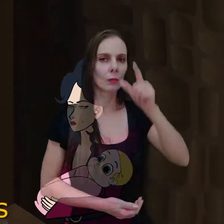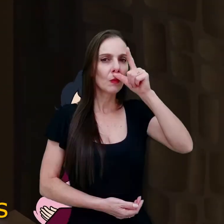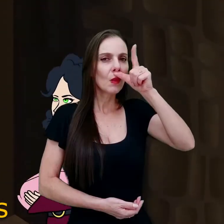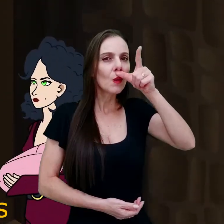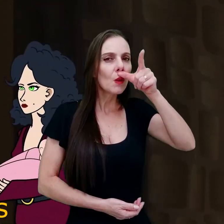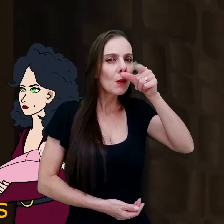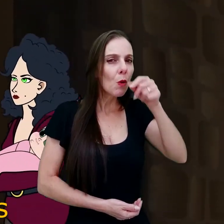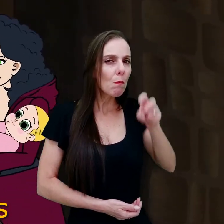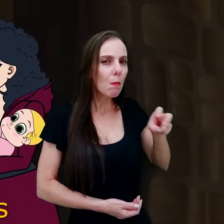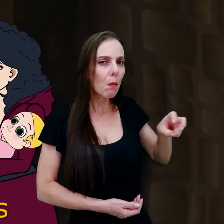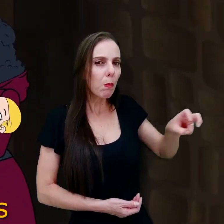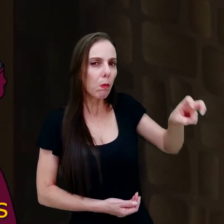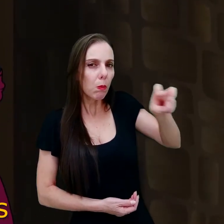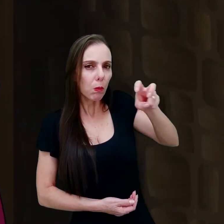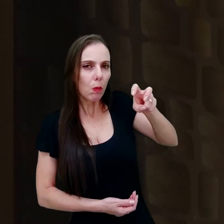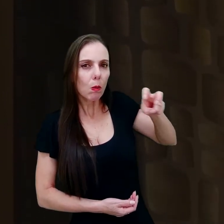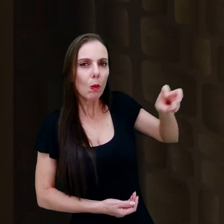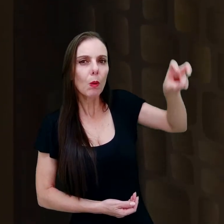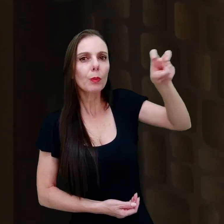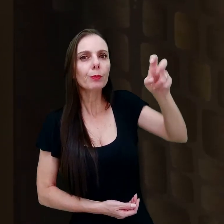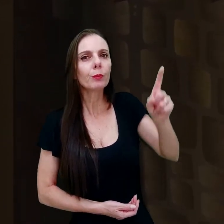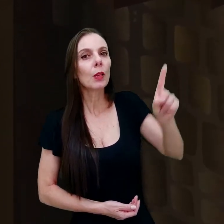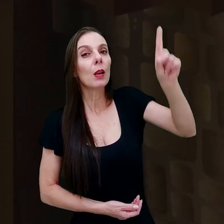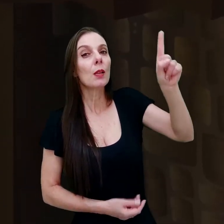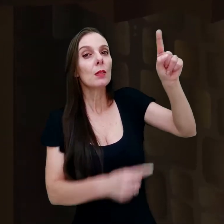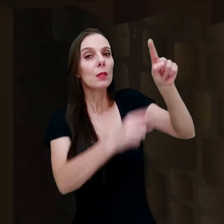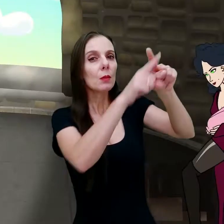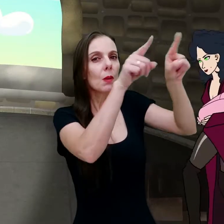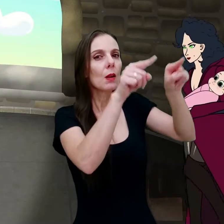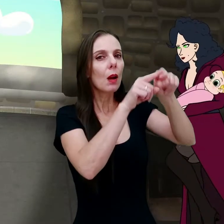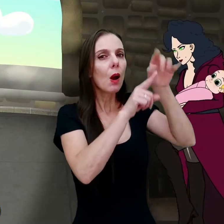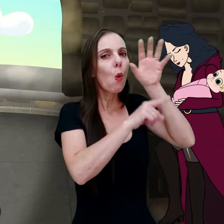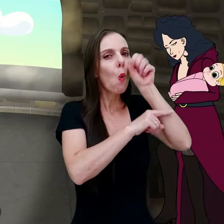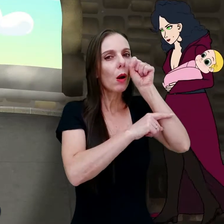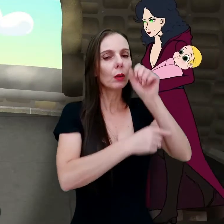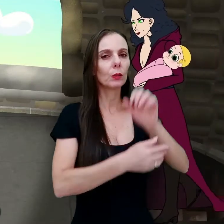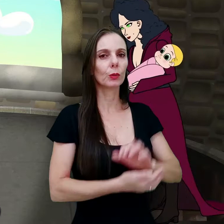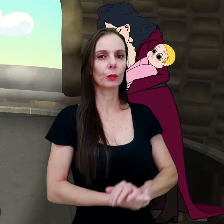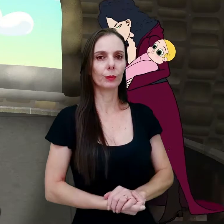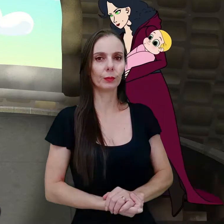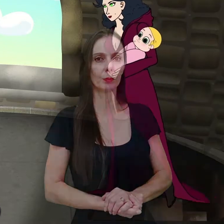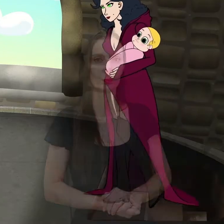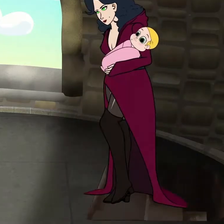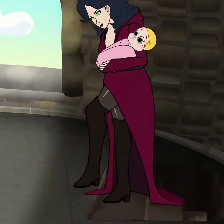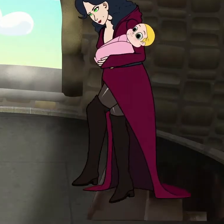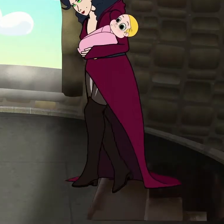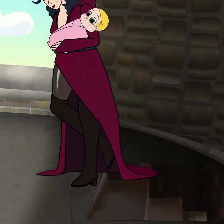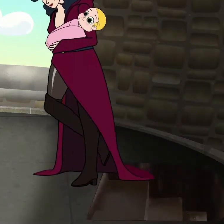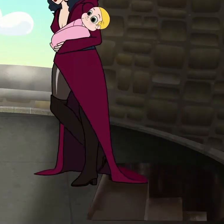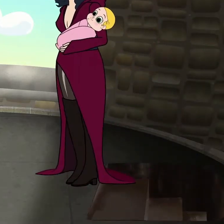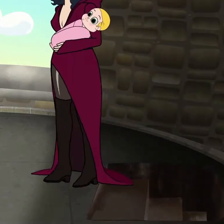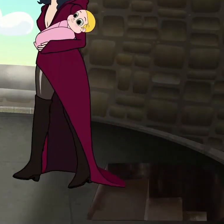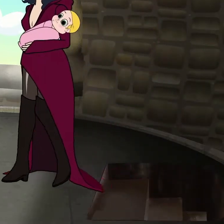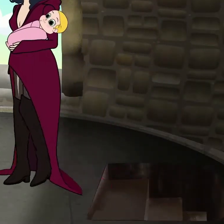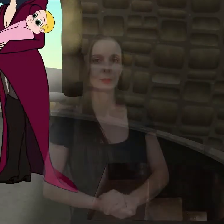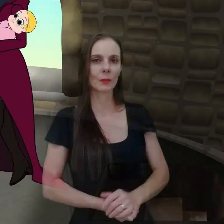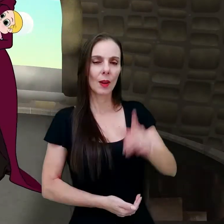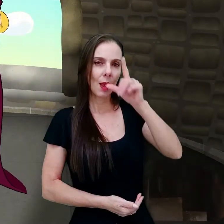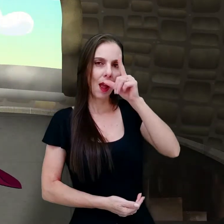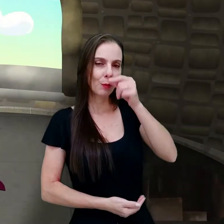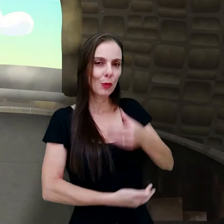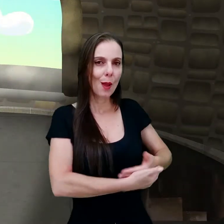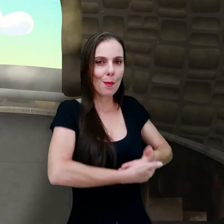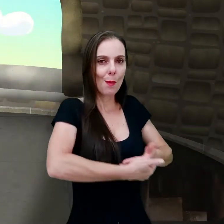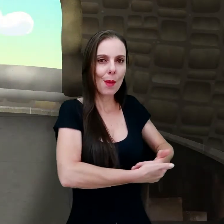A bruxa subiu as escadas até o topo da torre e chegaram a um quarto no último andar.